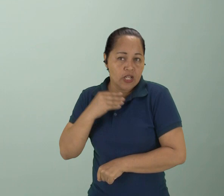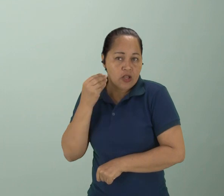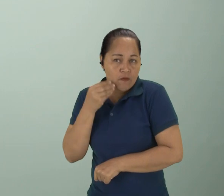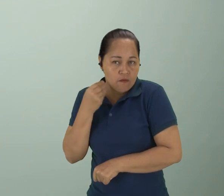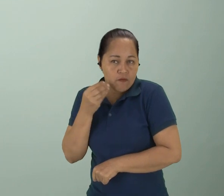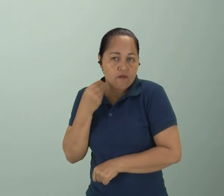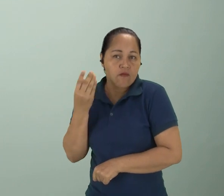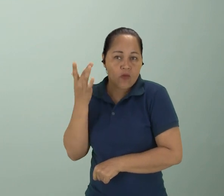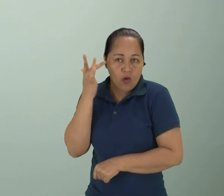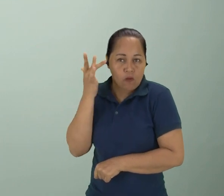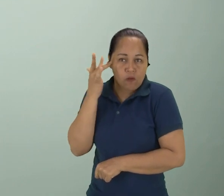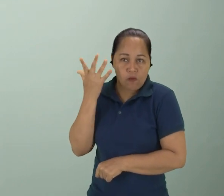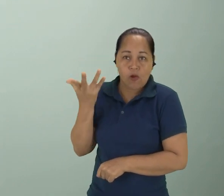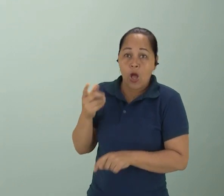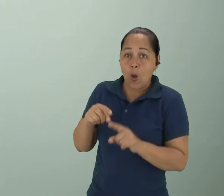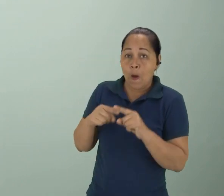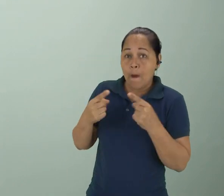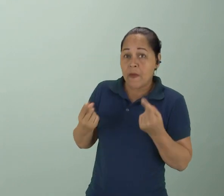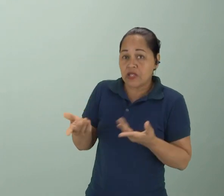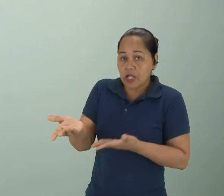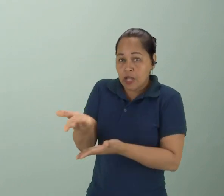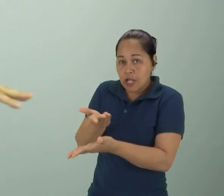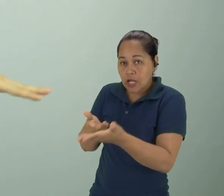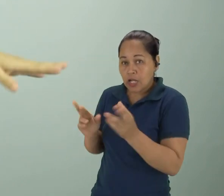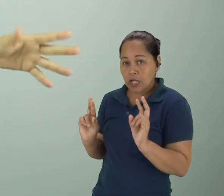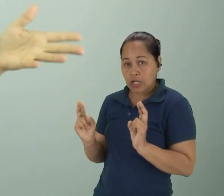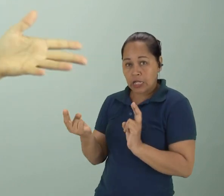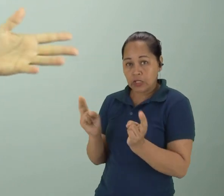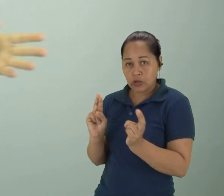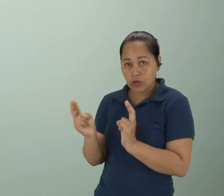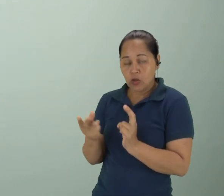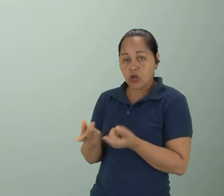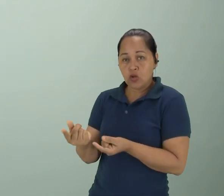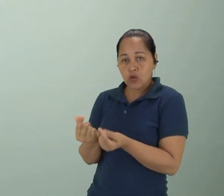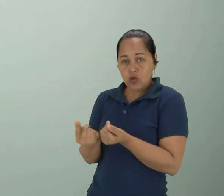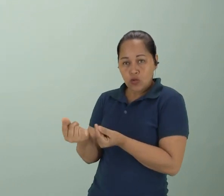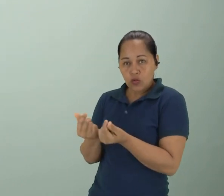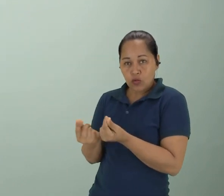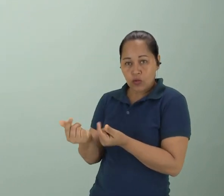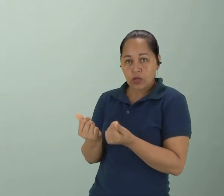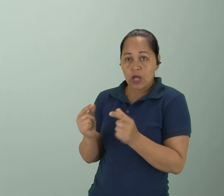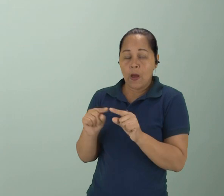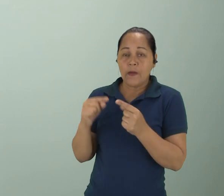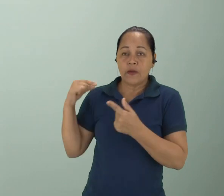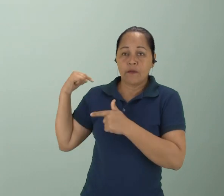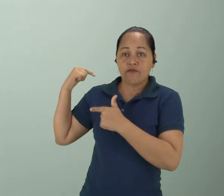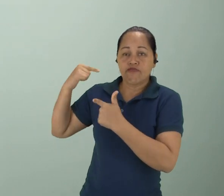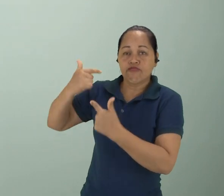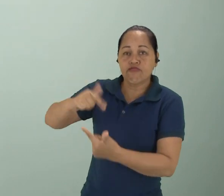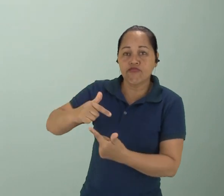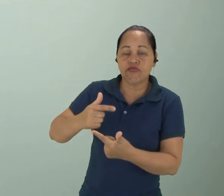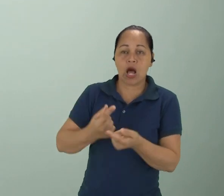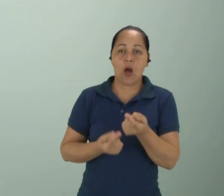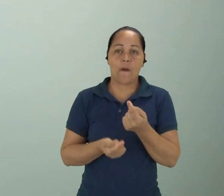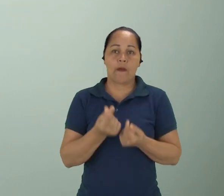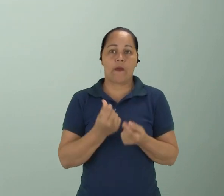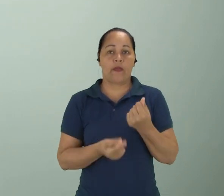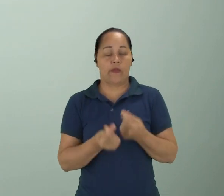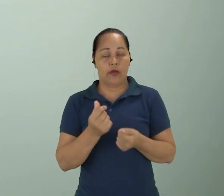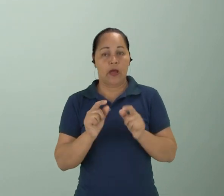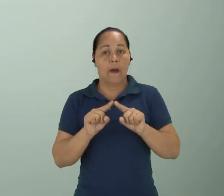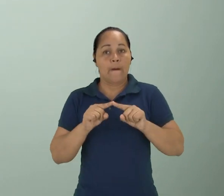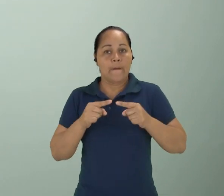ela evidencia já uma diferença nas relações comerciais aquele capitalismo tradicional ele ele tá mudando e